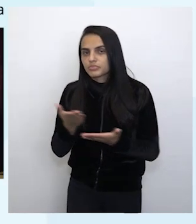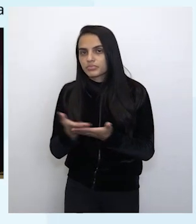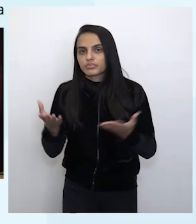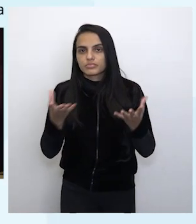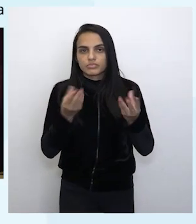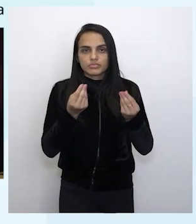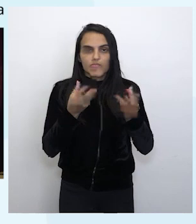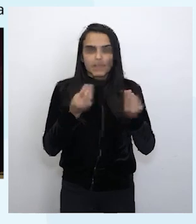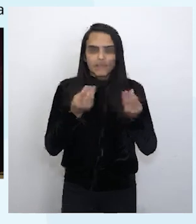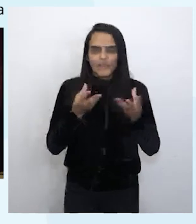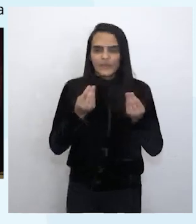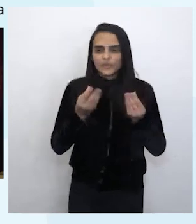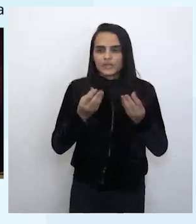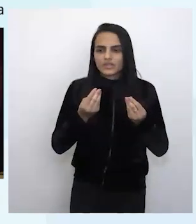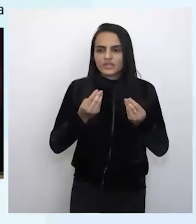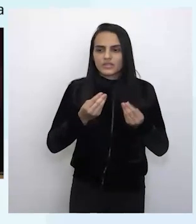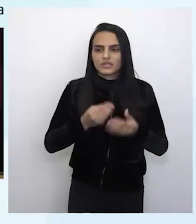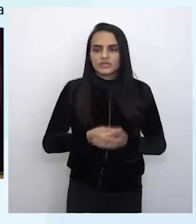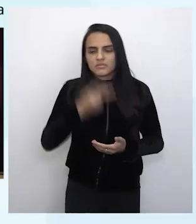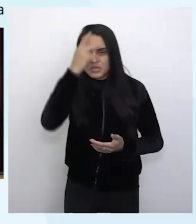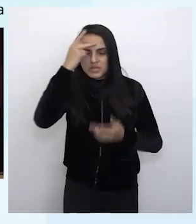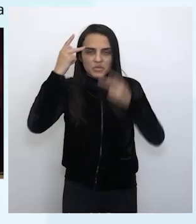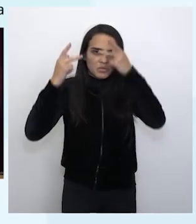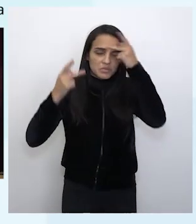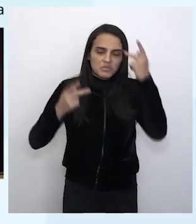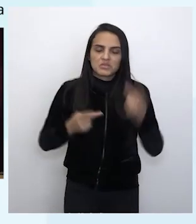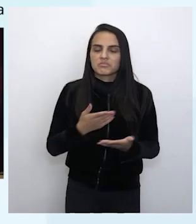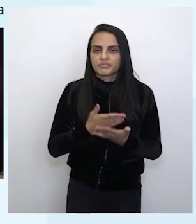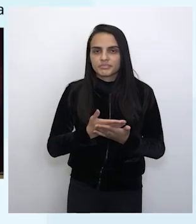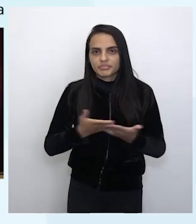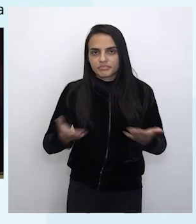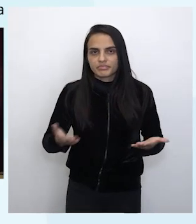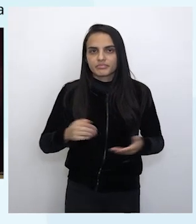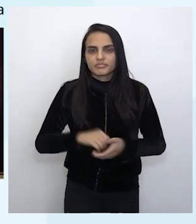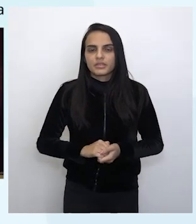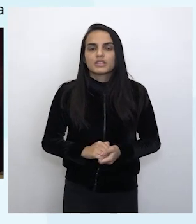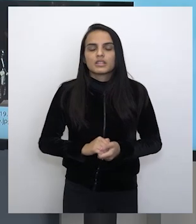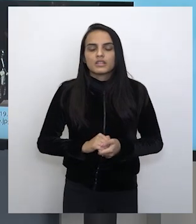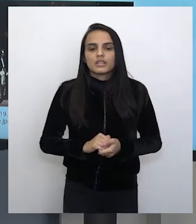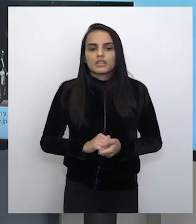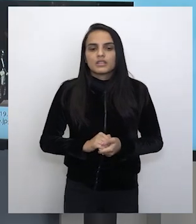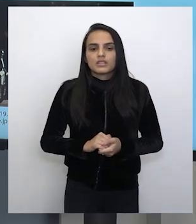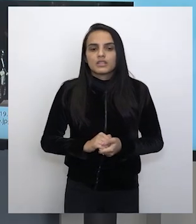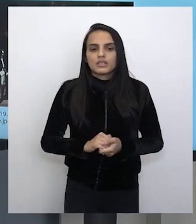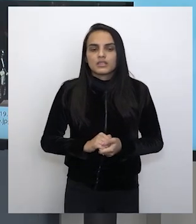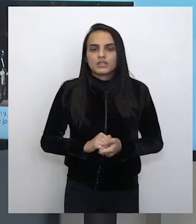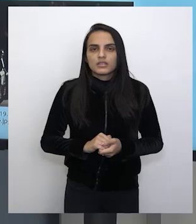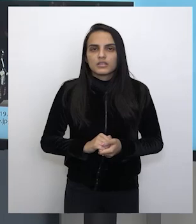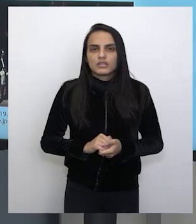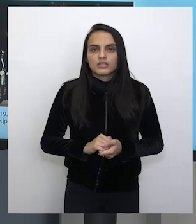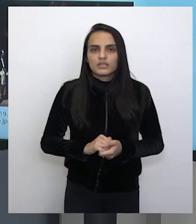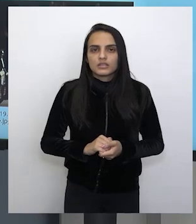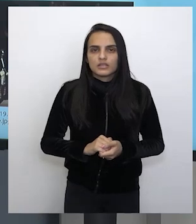adeptos para as novas religiões protestantes, inclusive para o luteranismo, né?